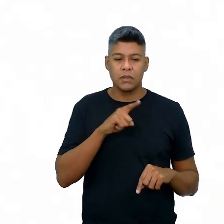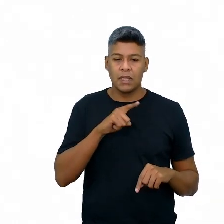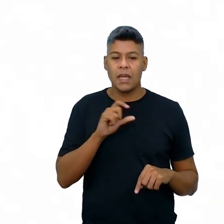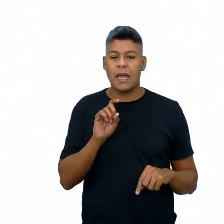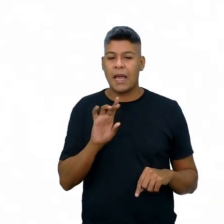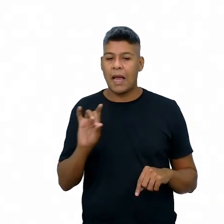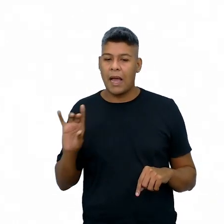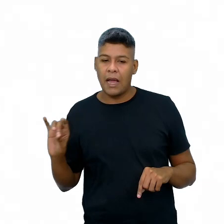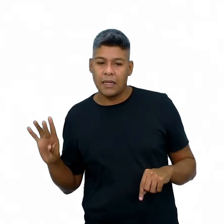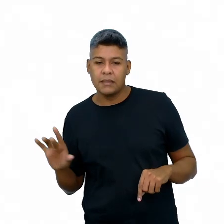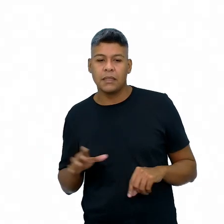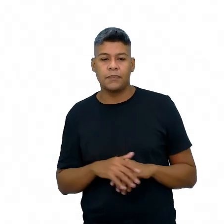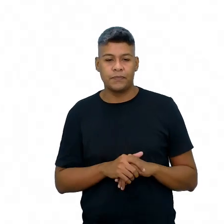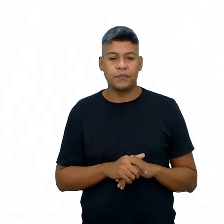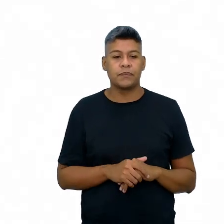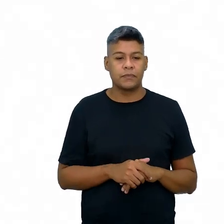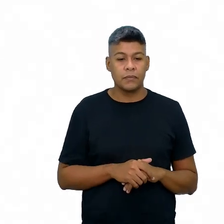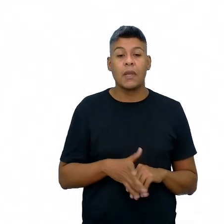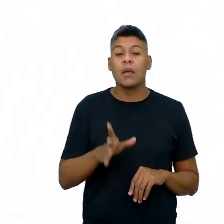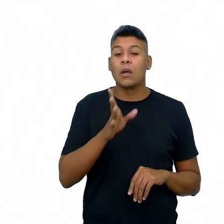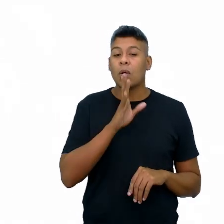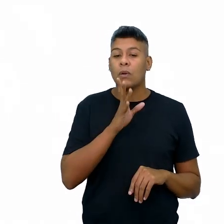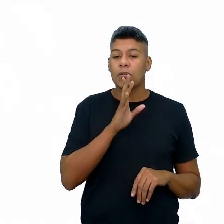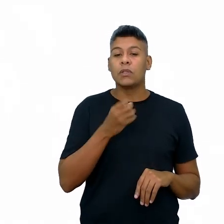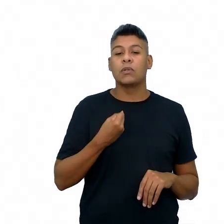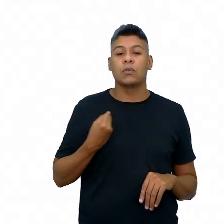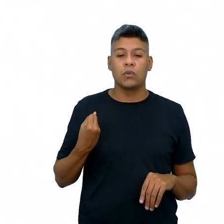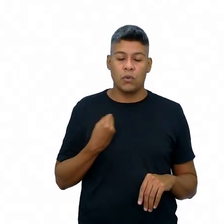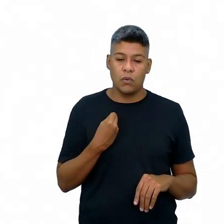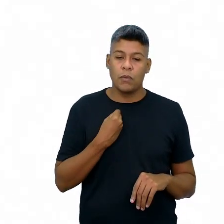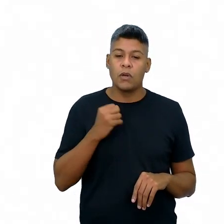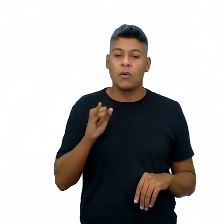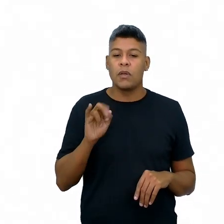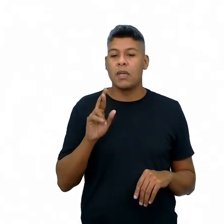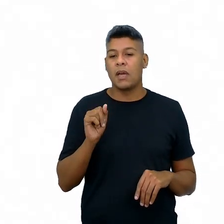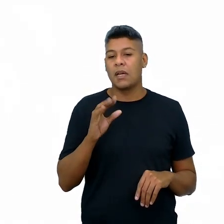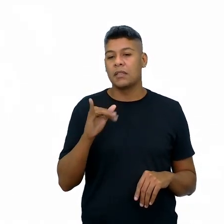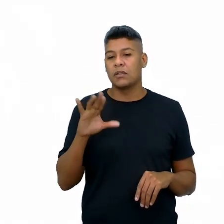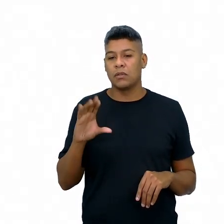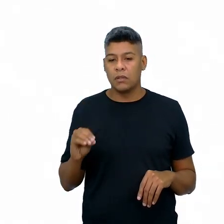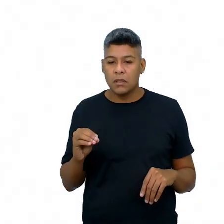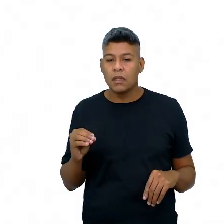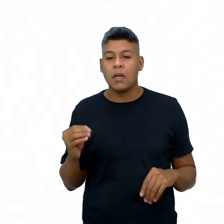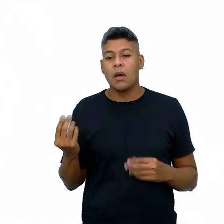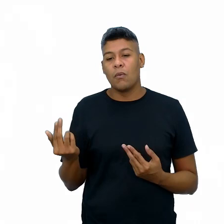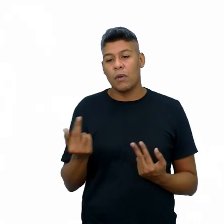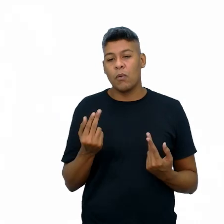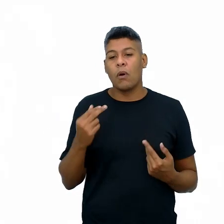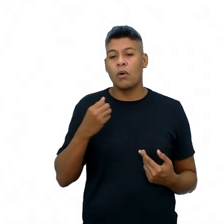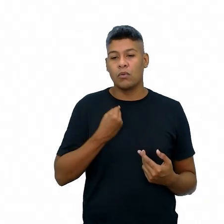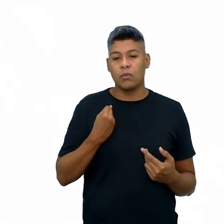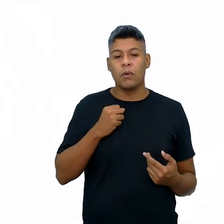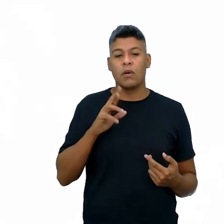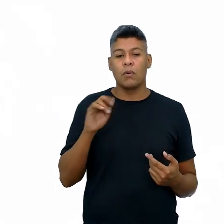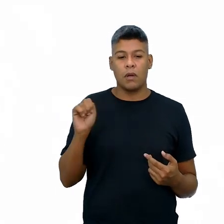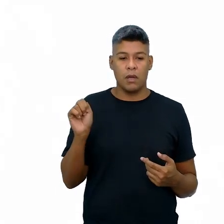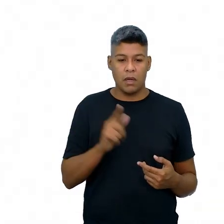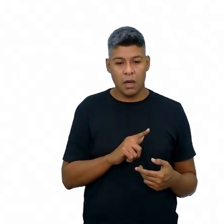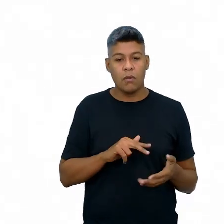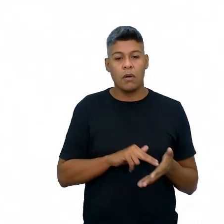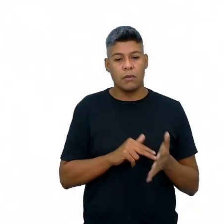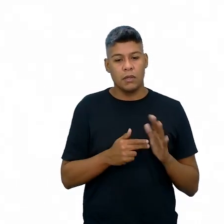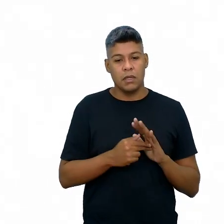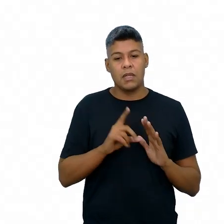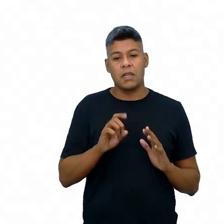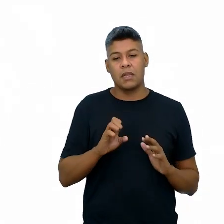E a segunda habilidade é reconhecer um número irracional como um número real, cuja representação